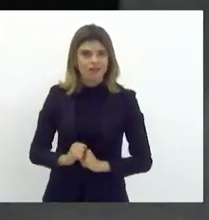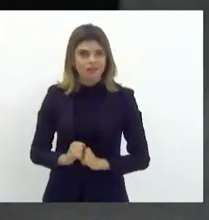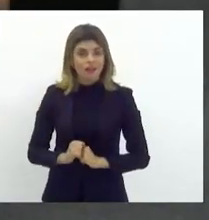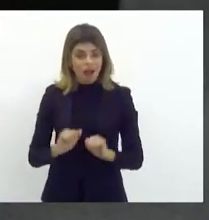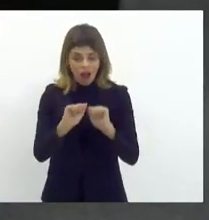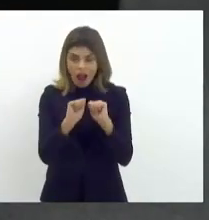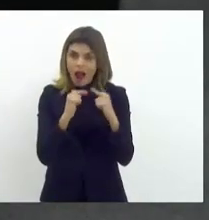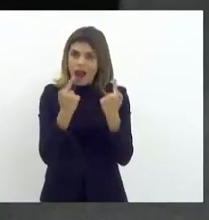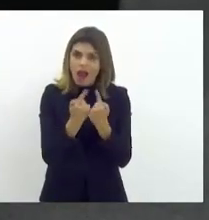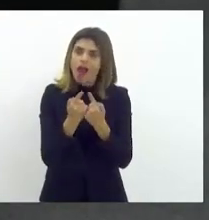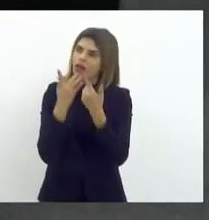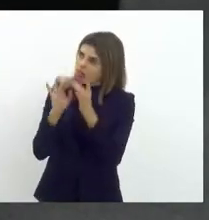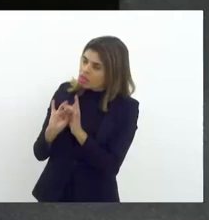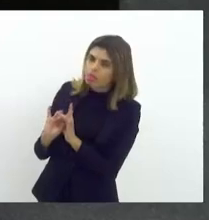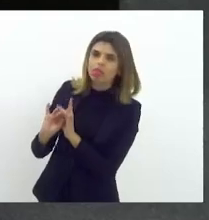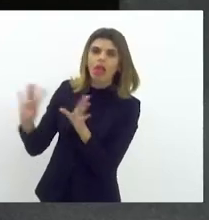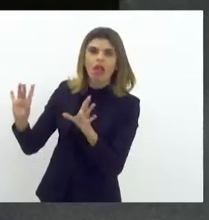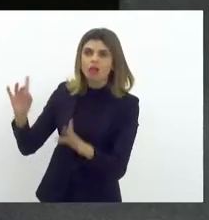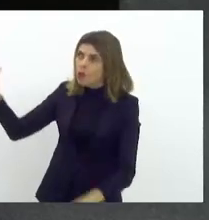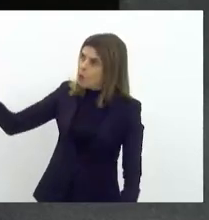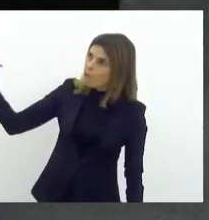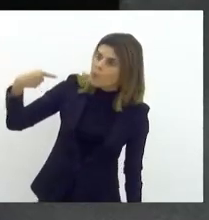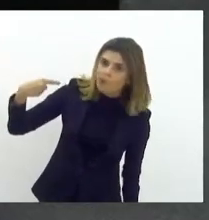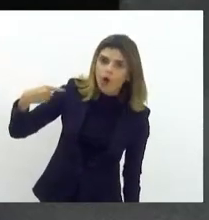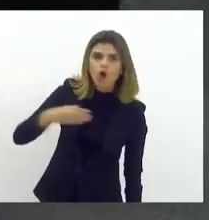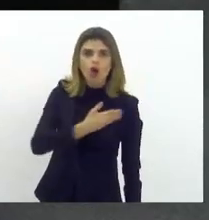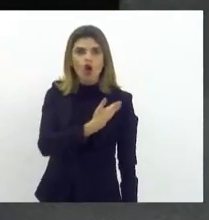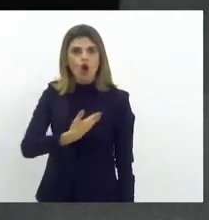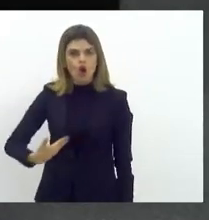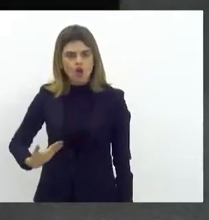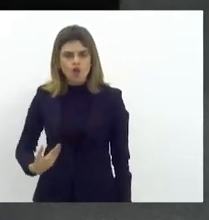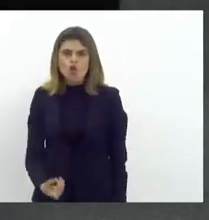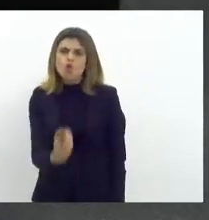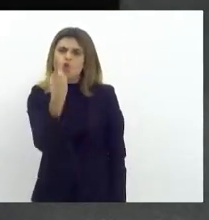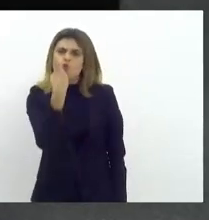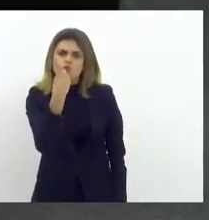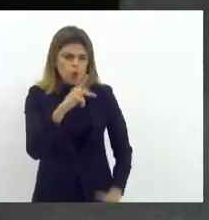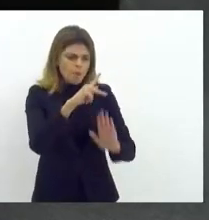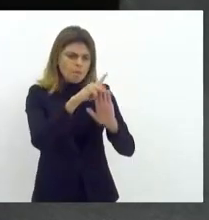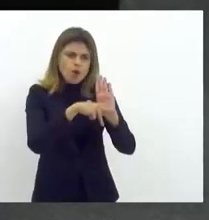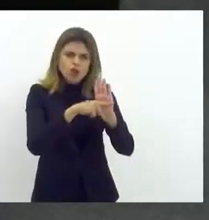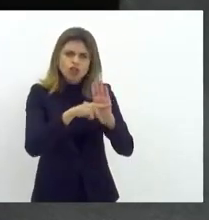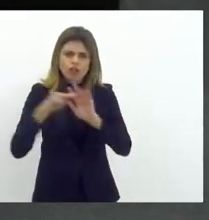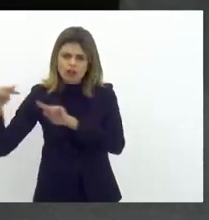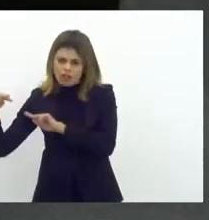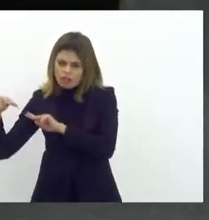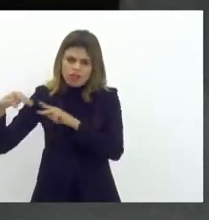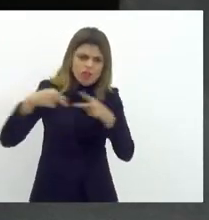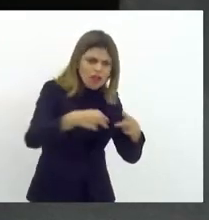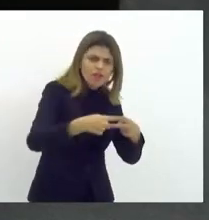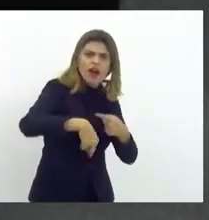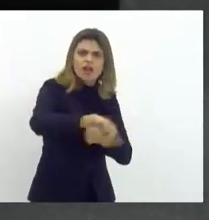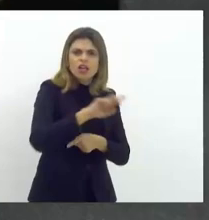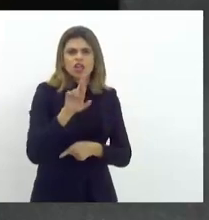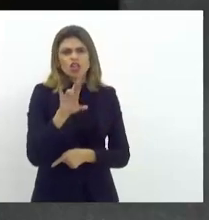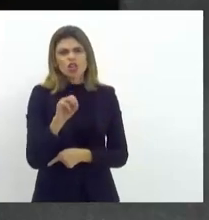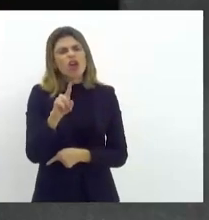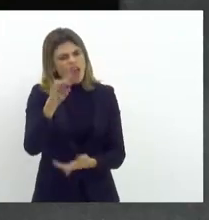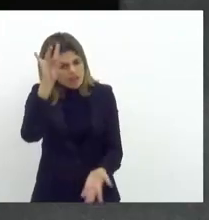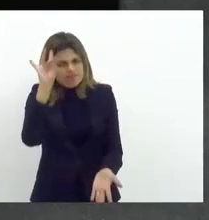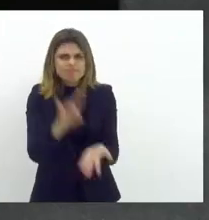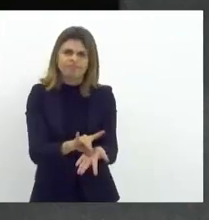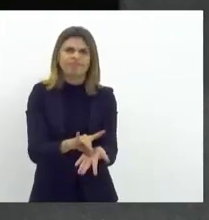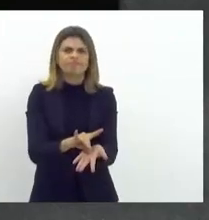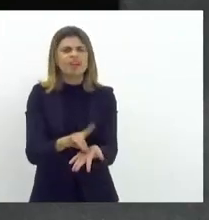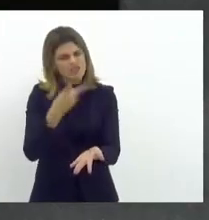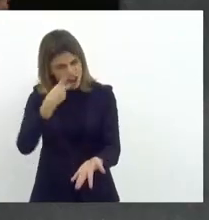Legislativa permitiu que o governador acabasse com um único programa de transferência de renda do Estado do Rio de Janeiro Isso é um